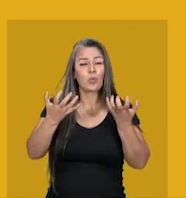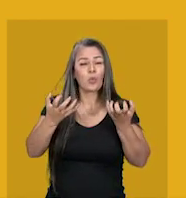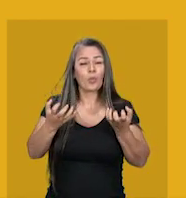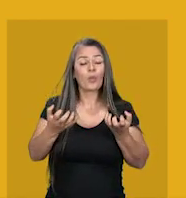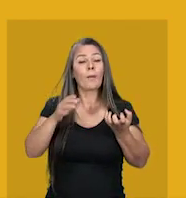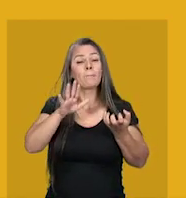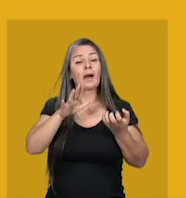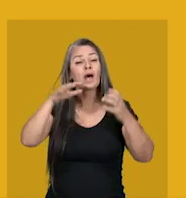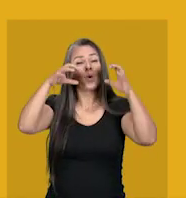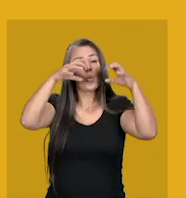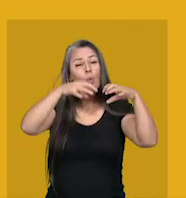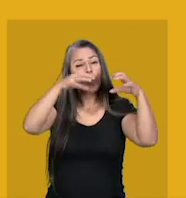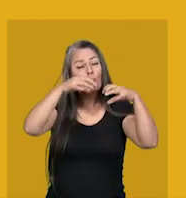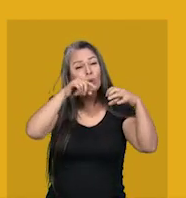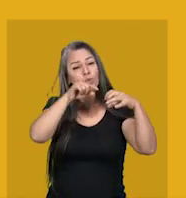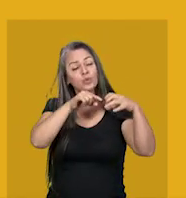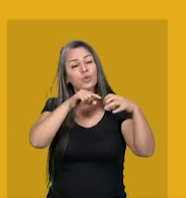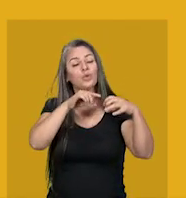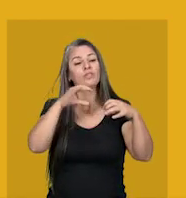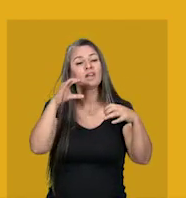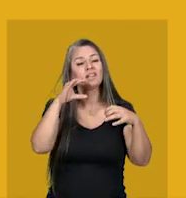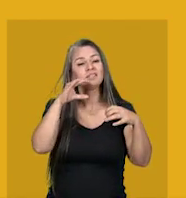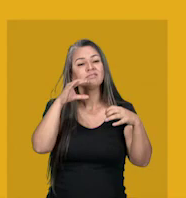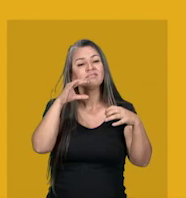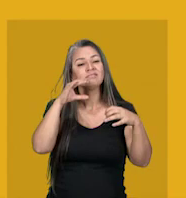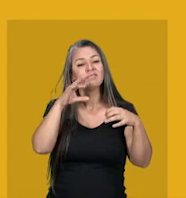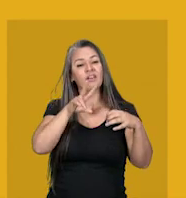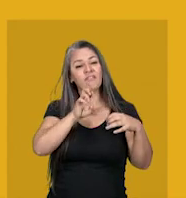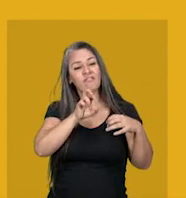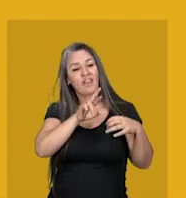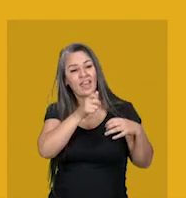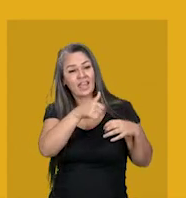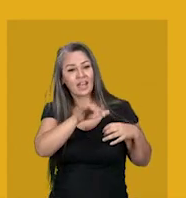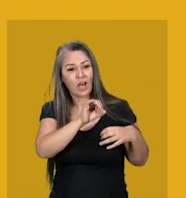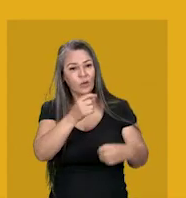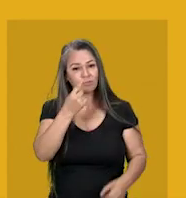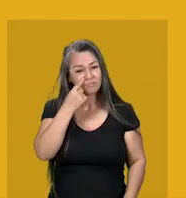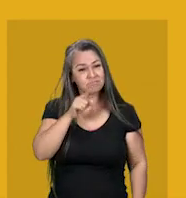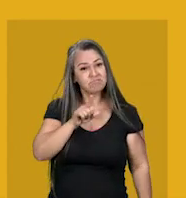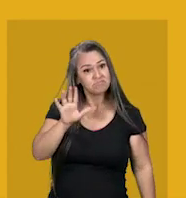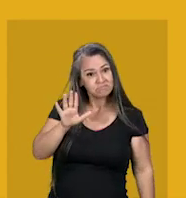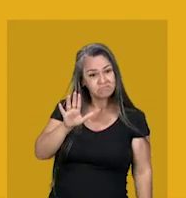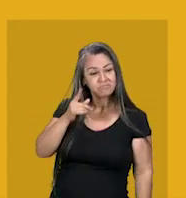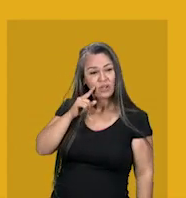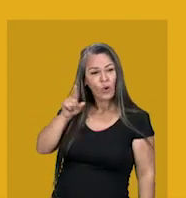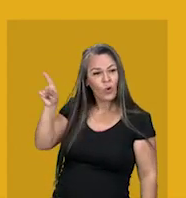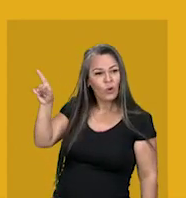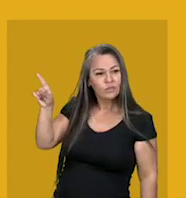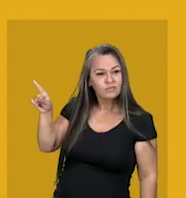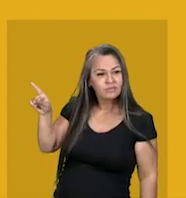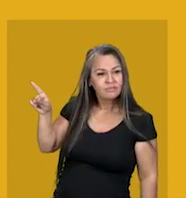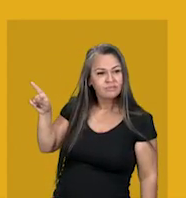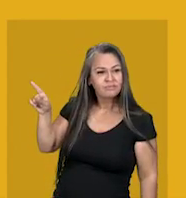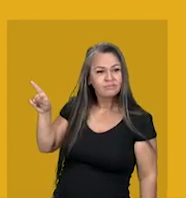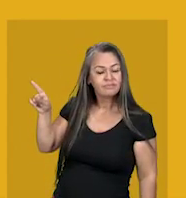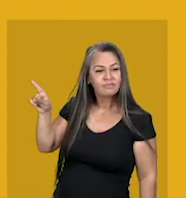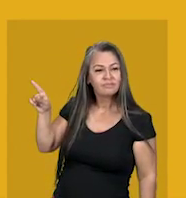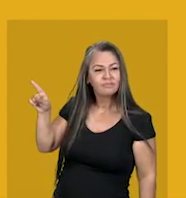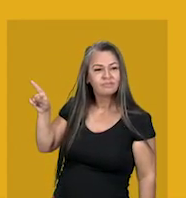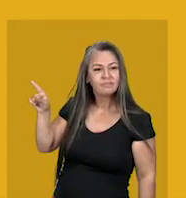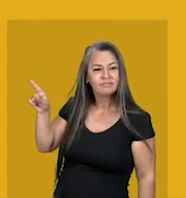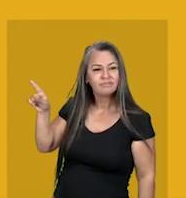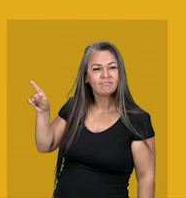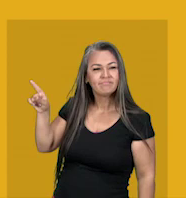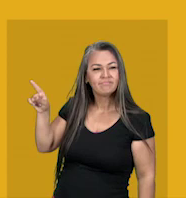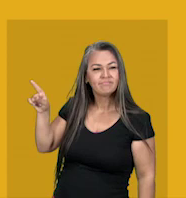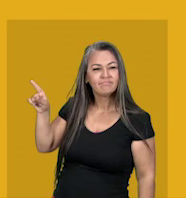está a presença da floresta do Congo, ali nessa região aqui da floresta do Congo. Olha só, ela está localizada justamente nessa posição aqui,